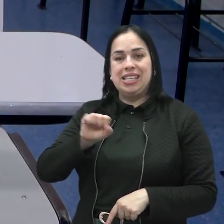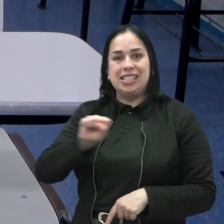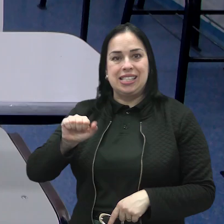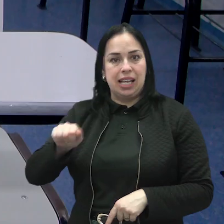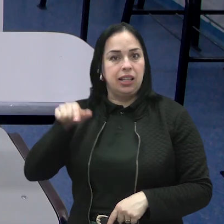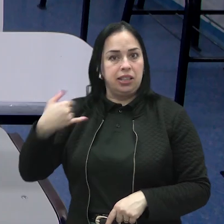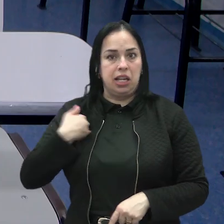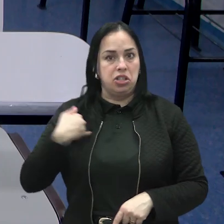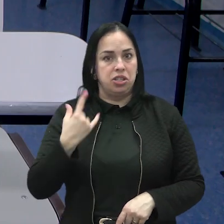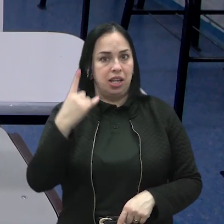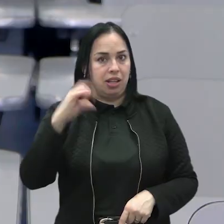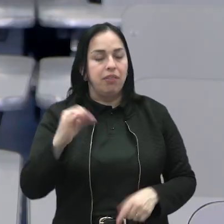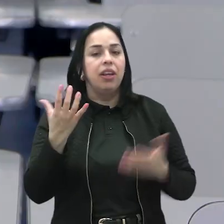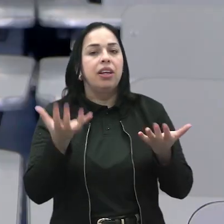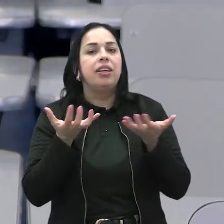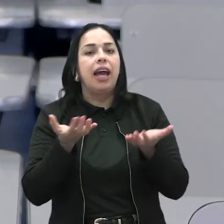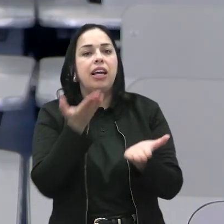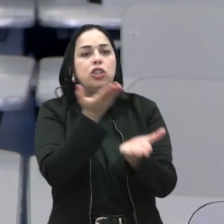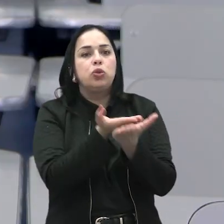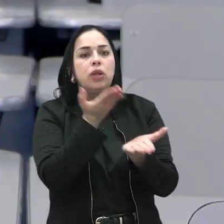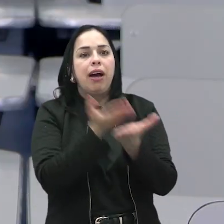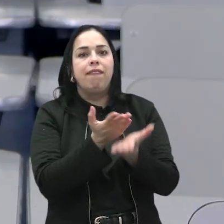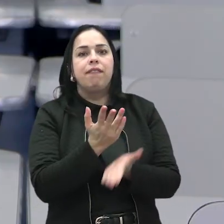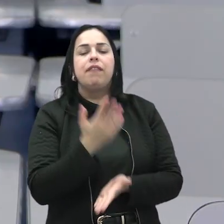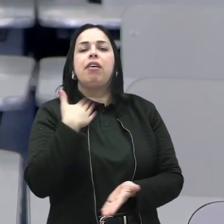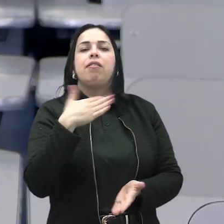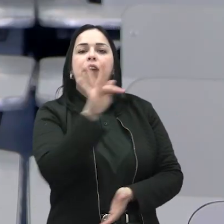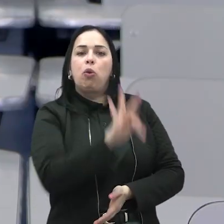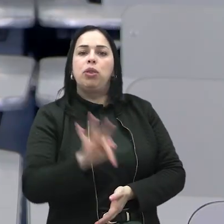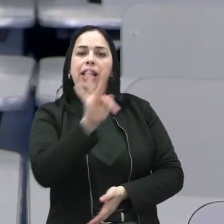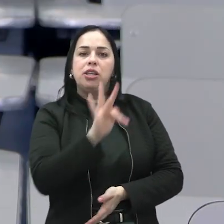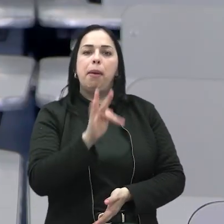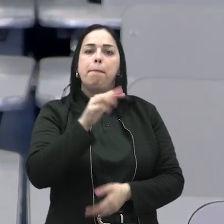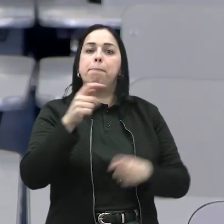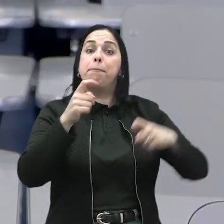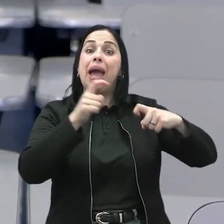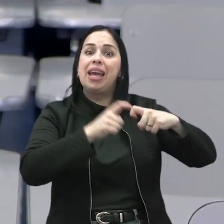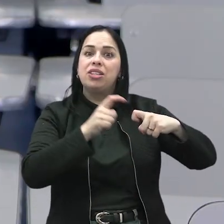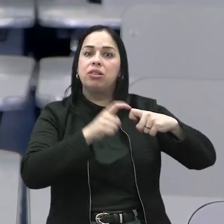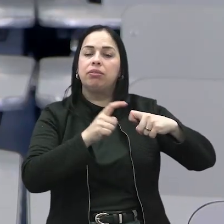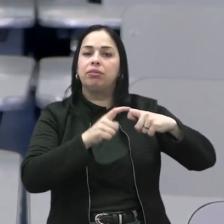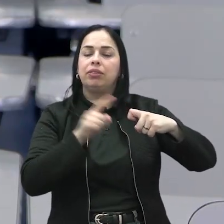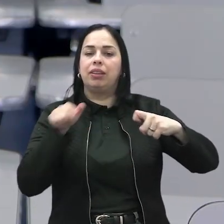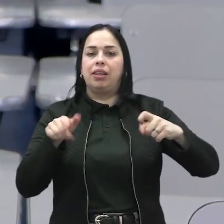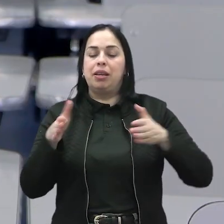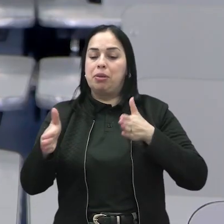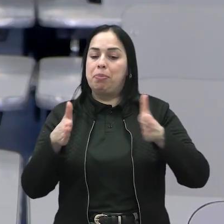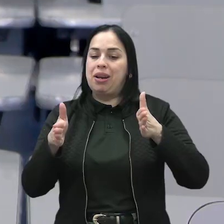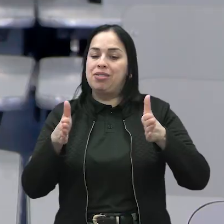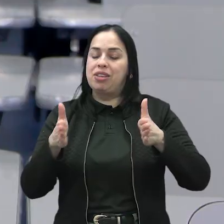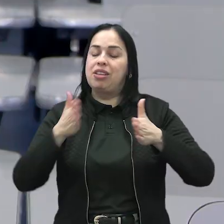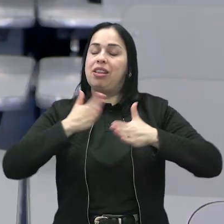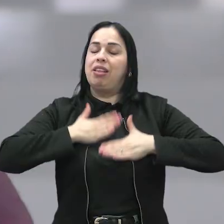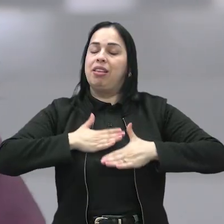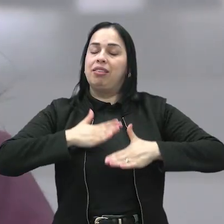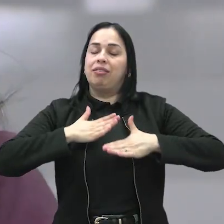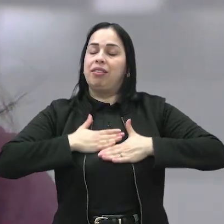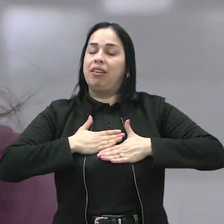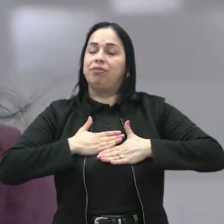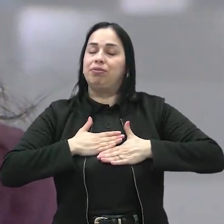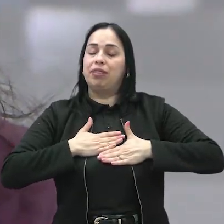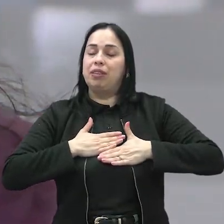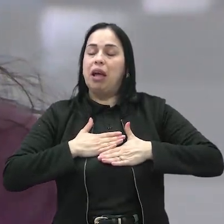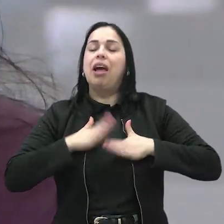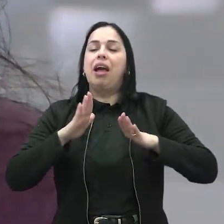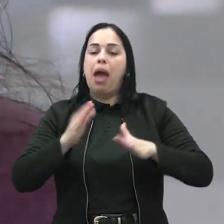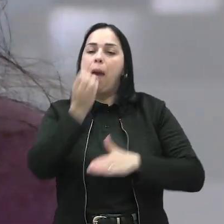de 19 anos, quer estudar medicina e aprendeu que descansar nas férias não é luxo, mas